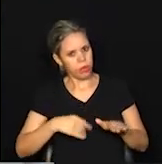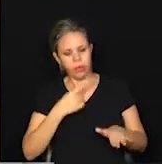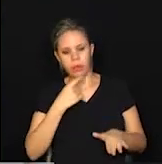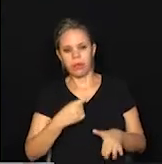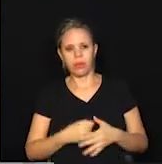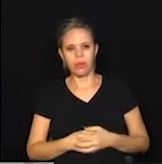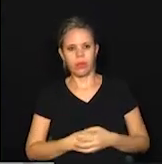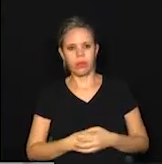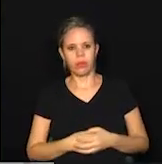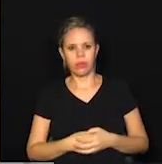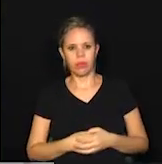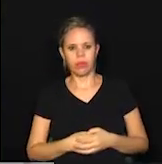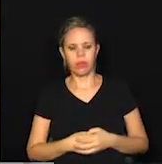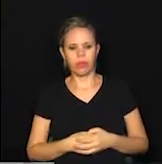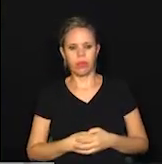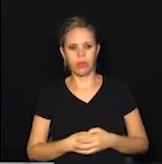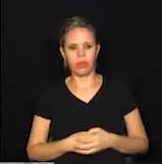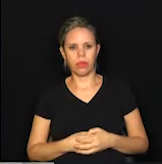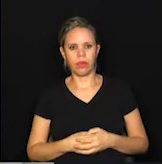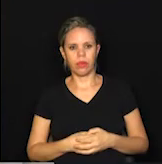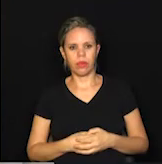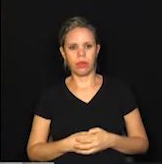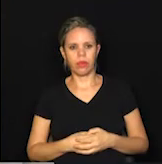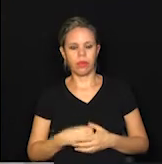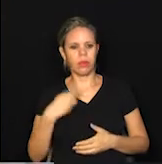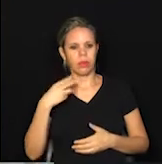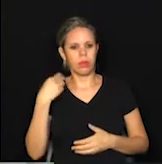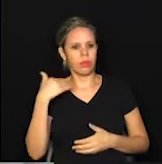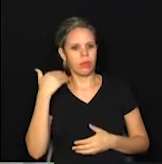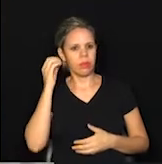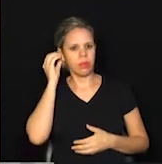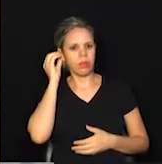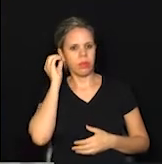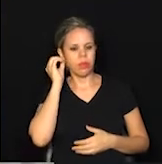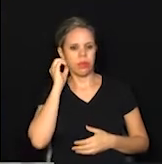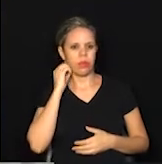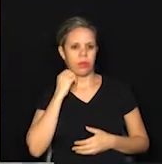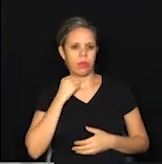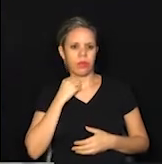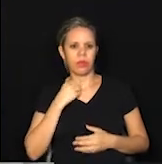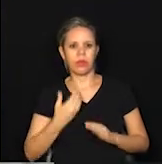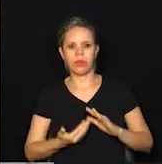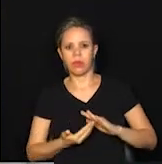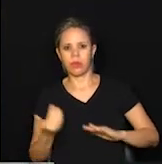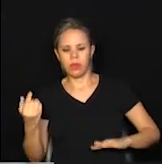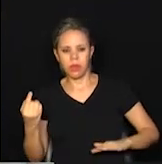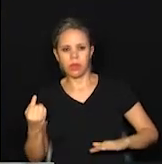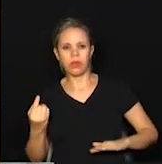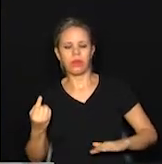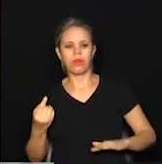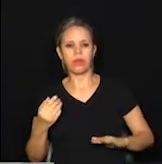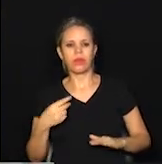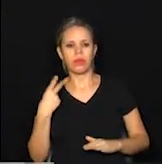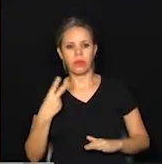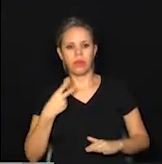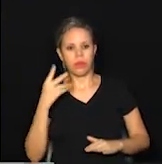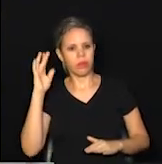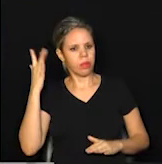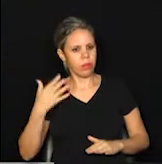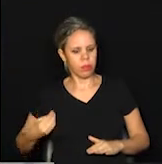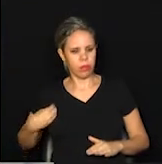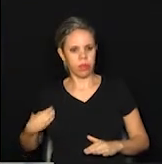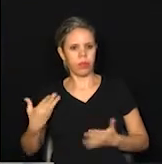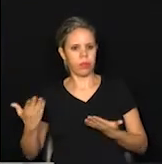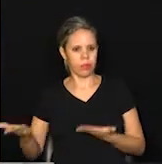Campinas. A vereadora Mariana Conte teve que se retirar, a vereadora Guida